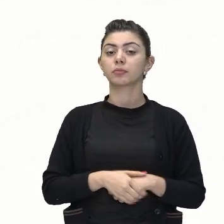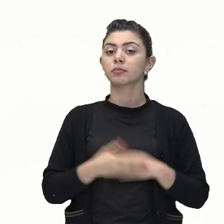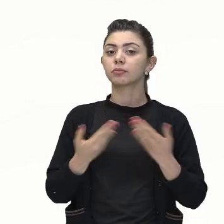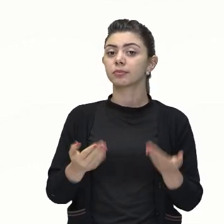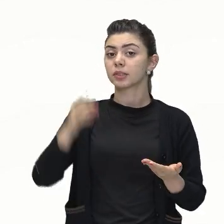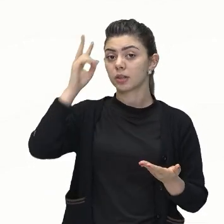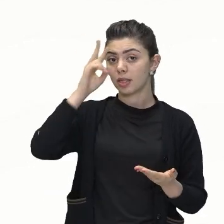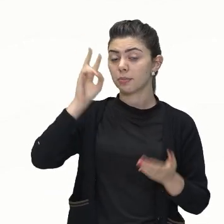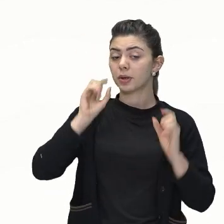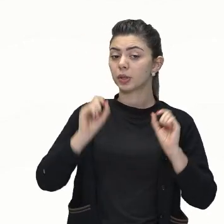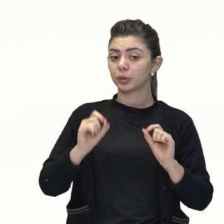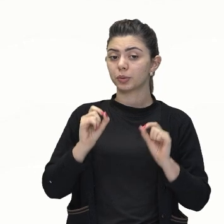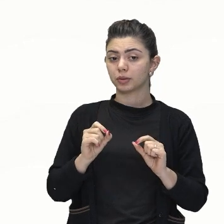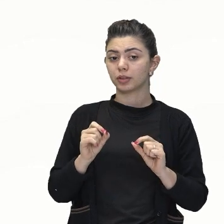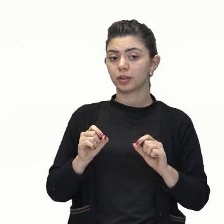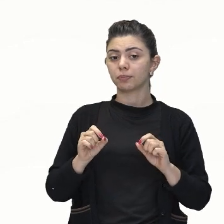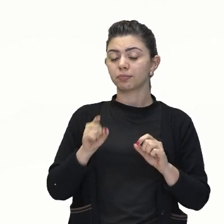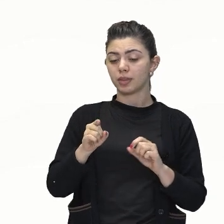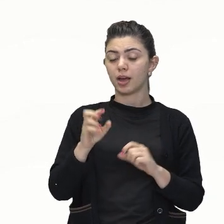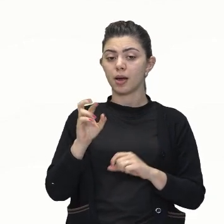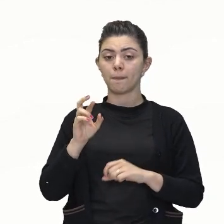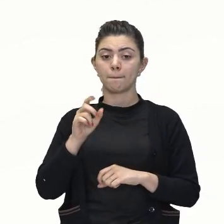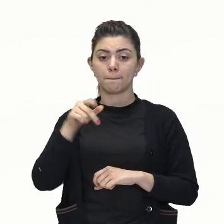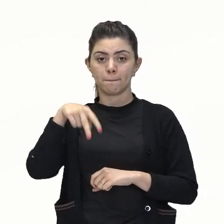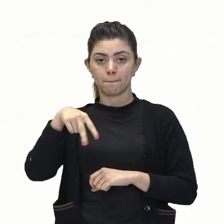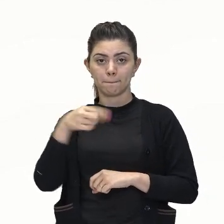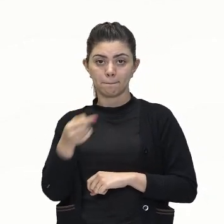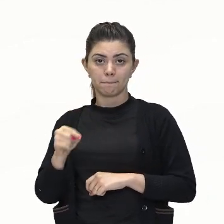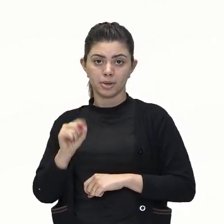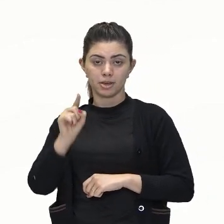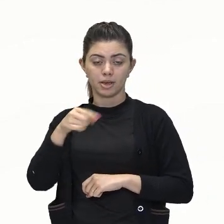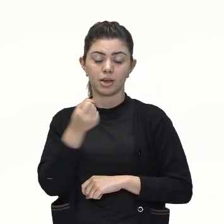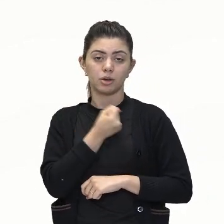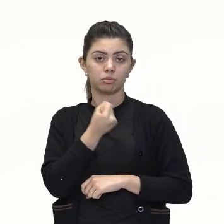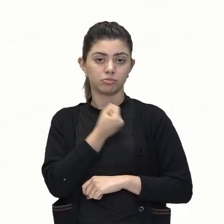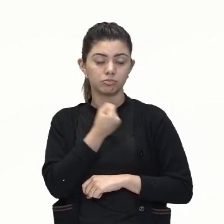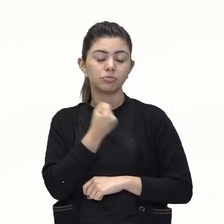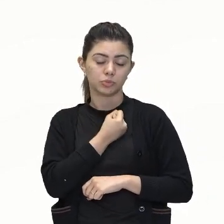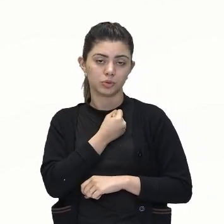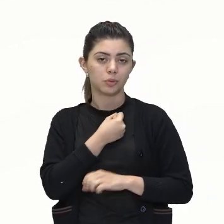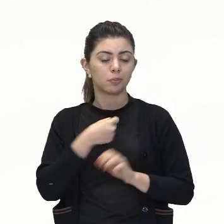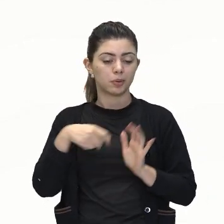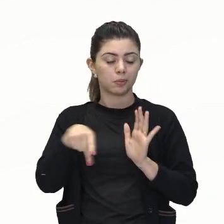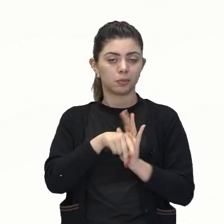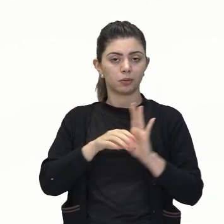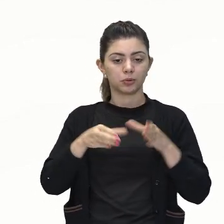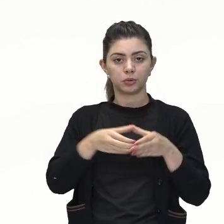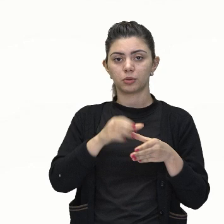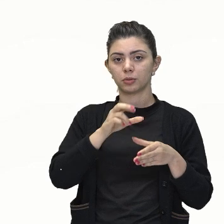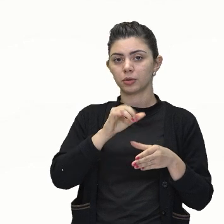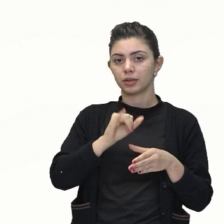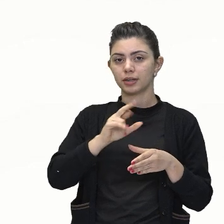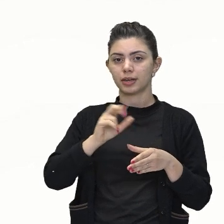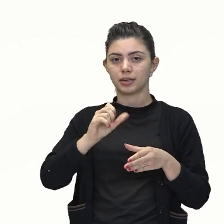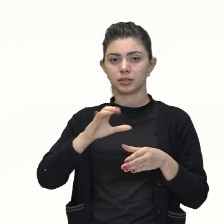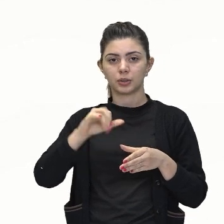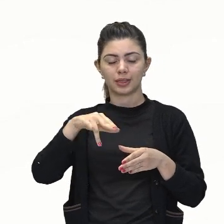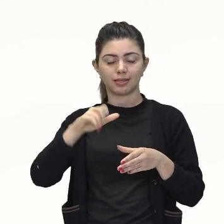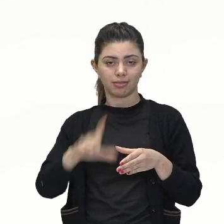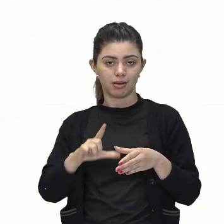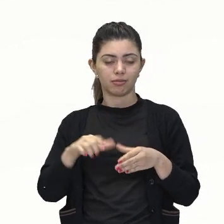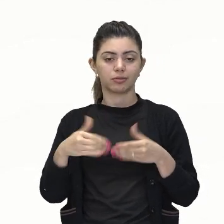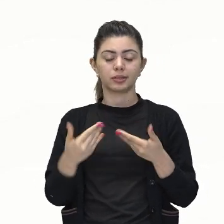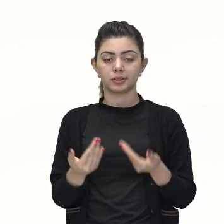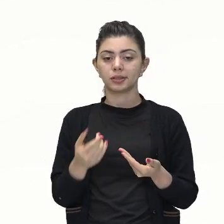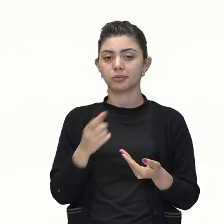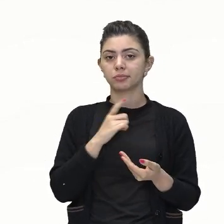Lembrando que esse π é um número especial, número irracional, inclusive, tá? Sendo ele irracional, ele vai